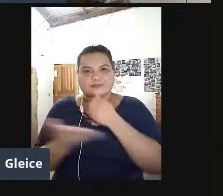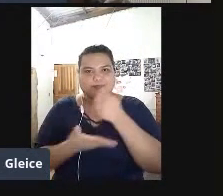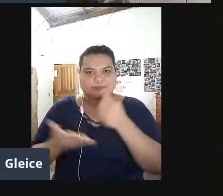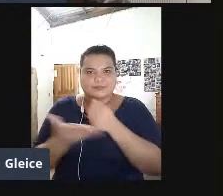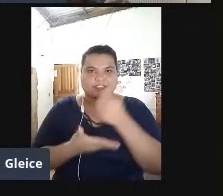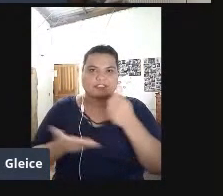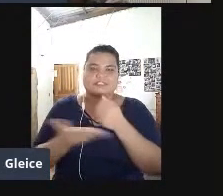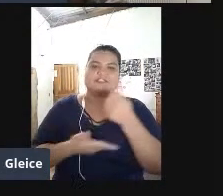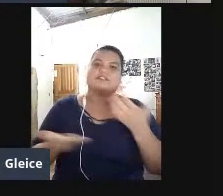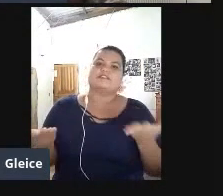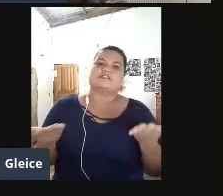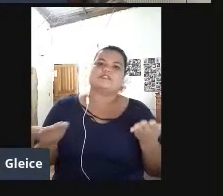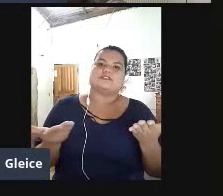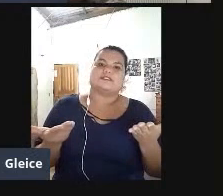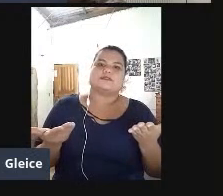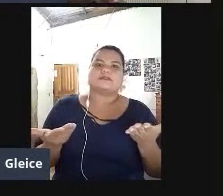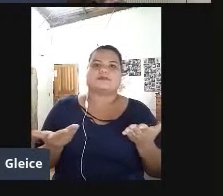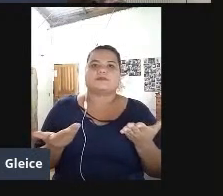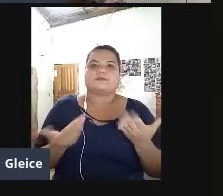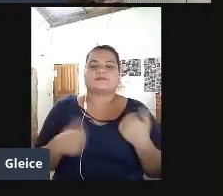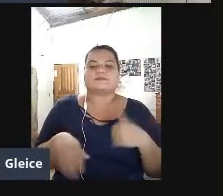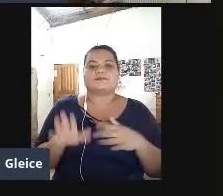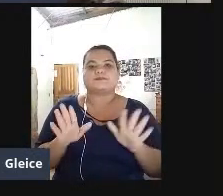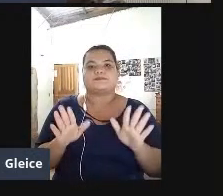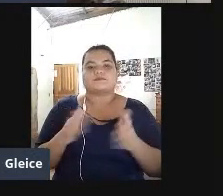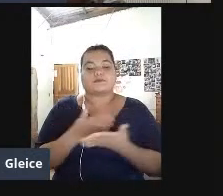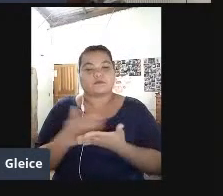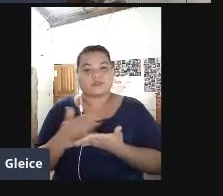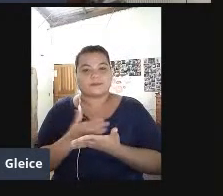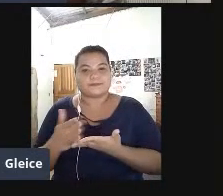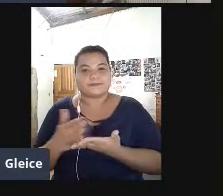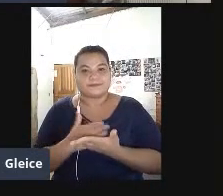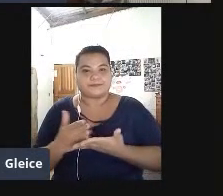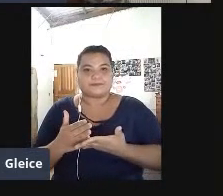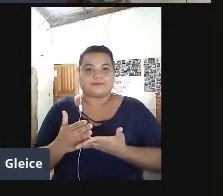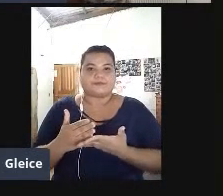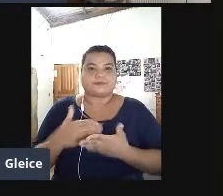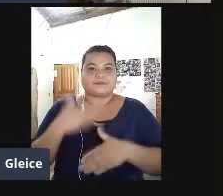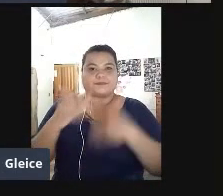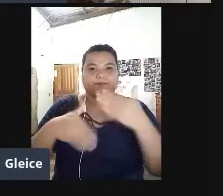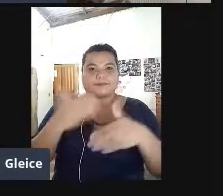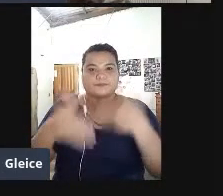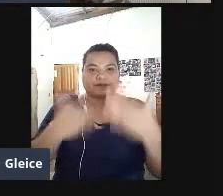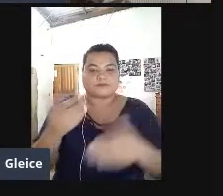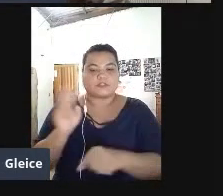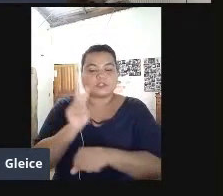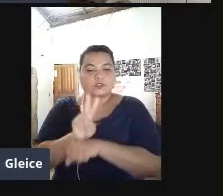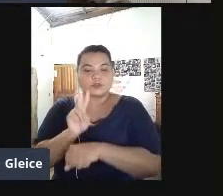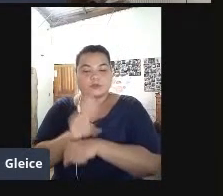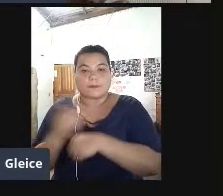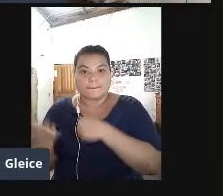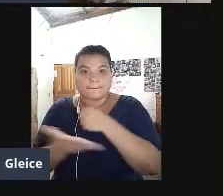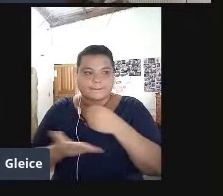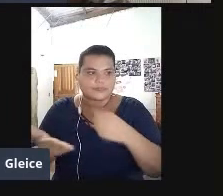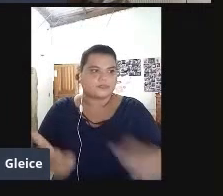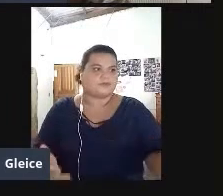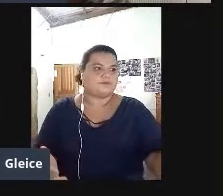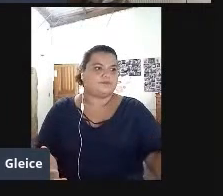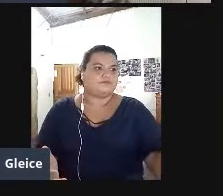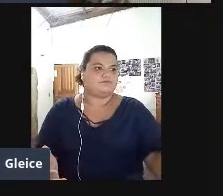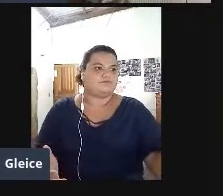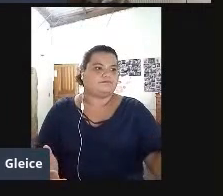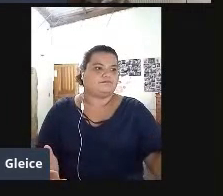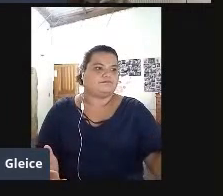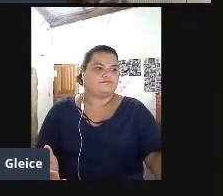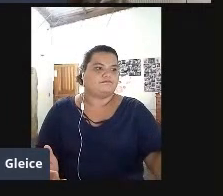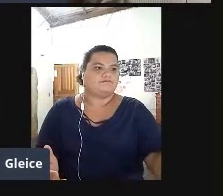recomendações proteico-calóricas da ANIB, nós começamos fazendo o processo básico de cuidado. Aquilo que era preconizado era o que era